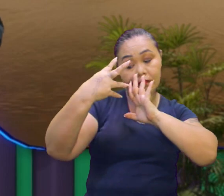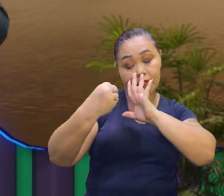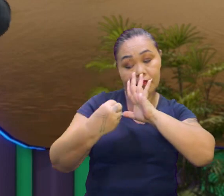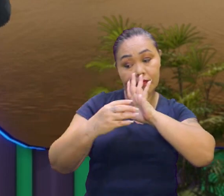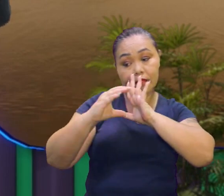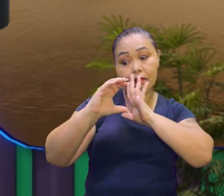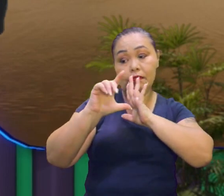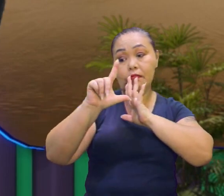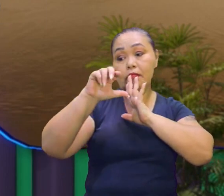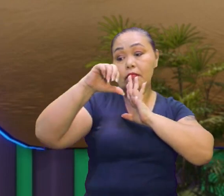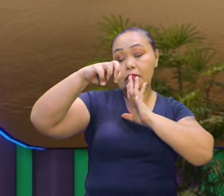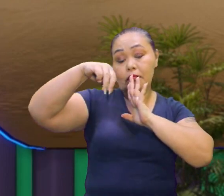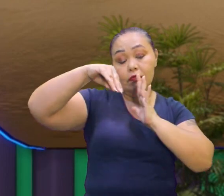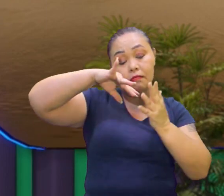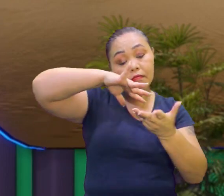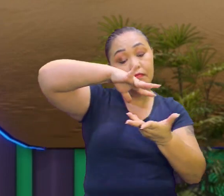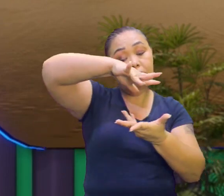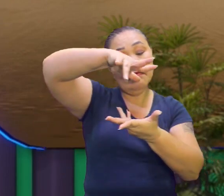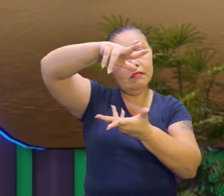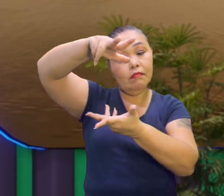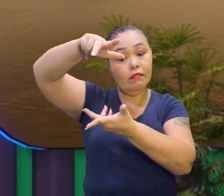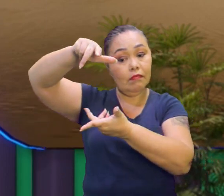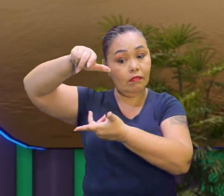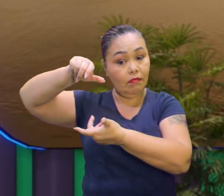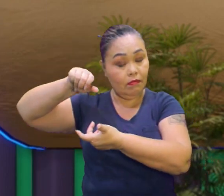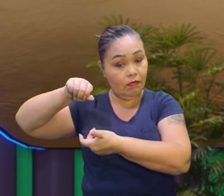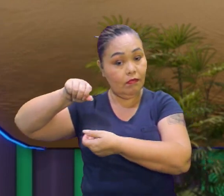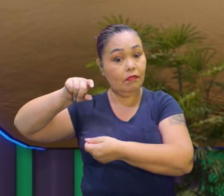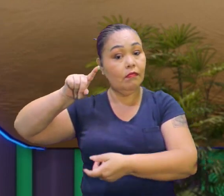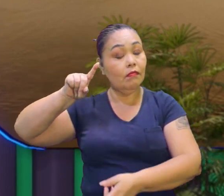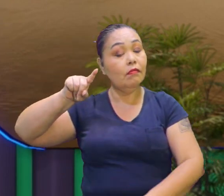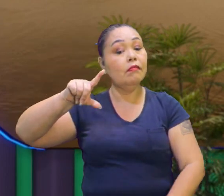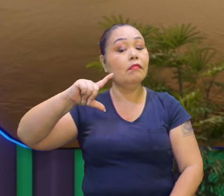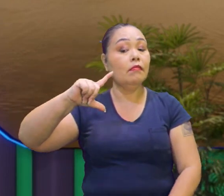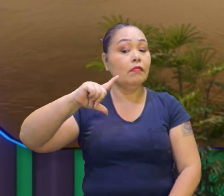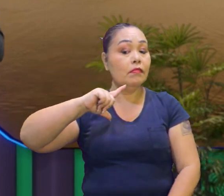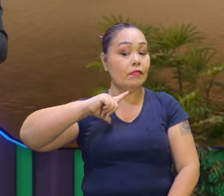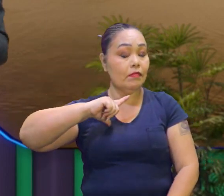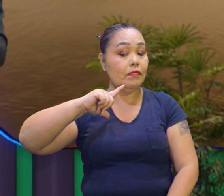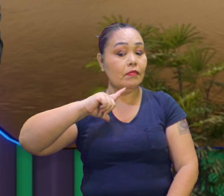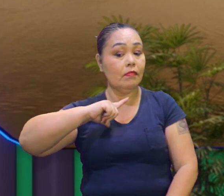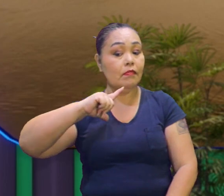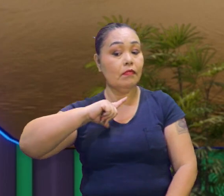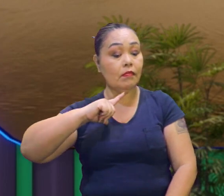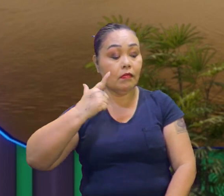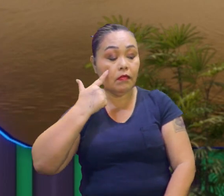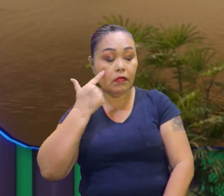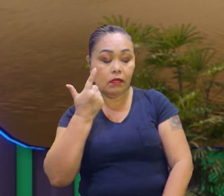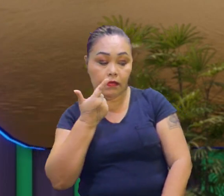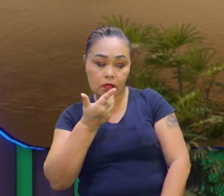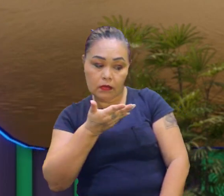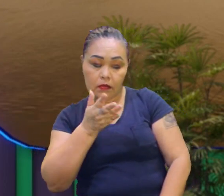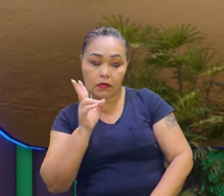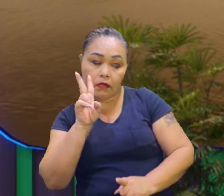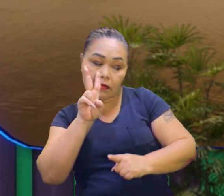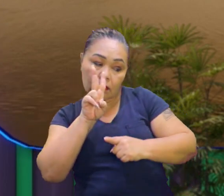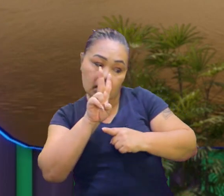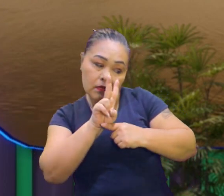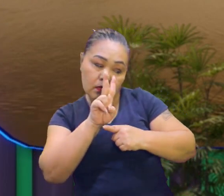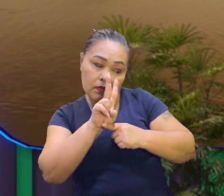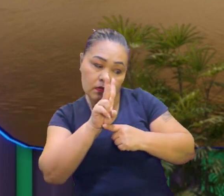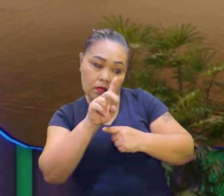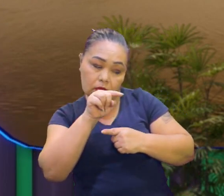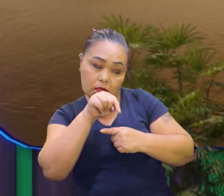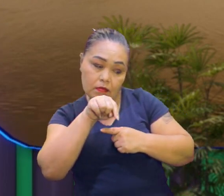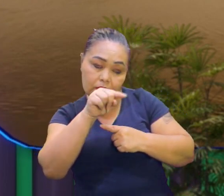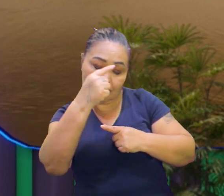o clima mundial. Então, a gente tem que ter um certo cuidado quando a gente pensa